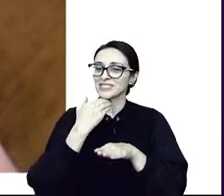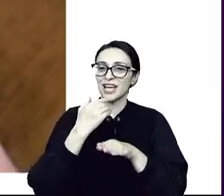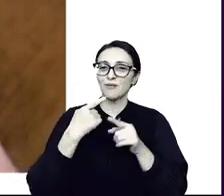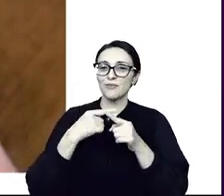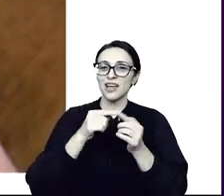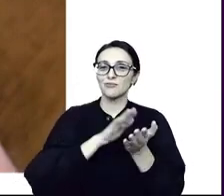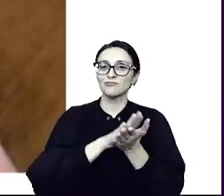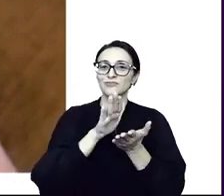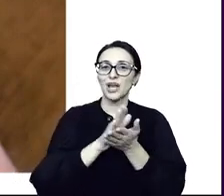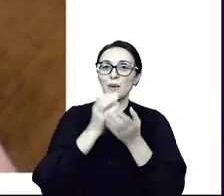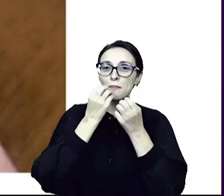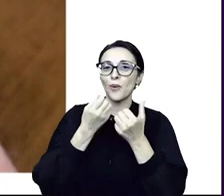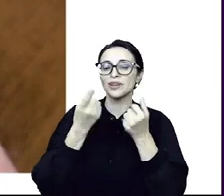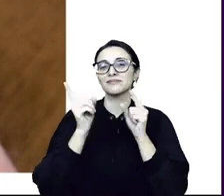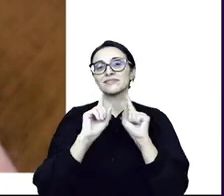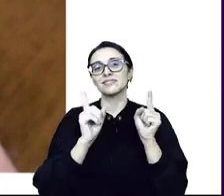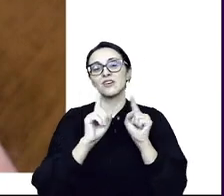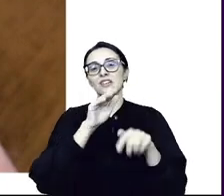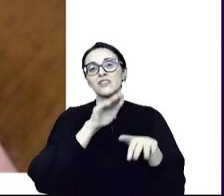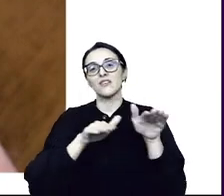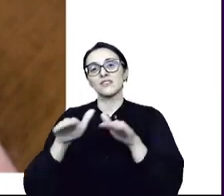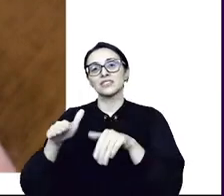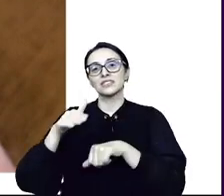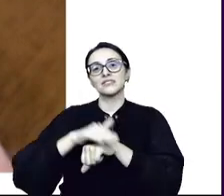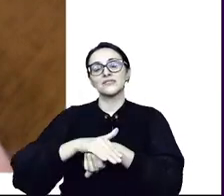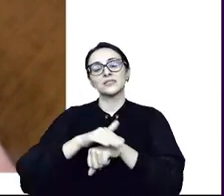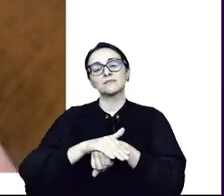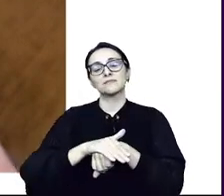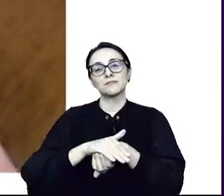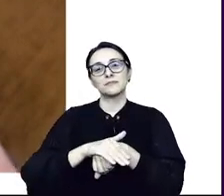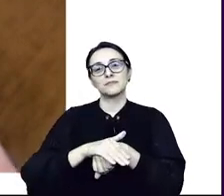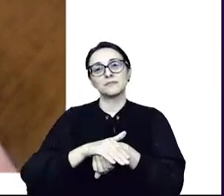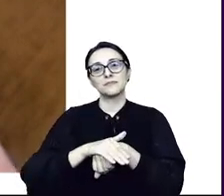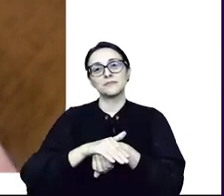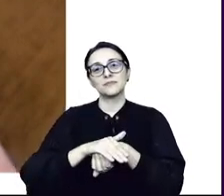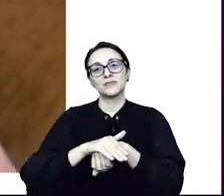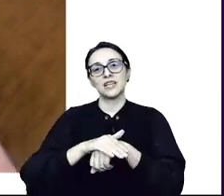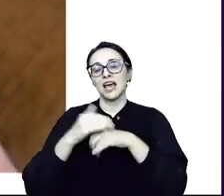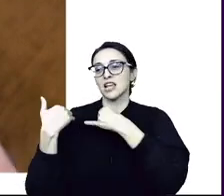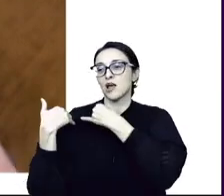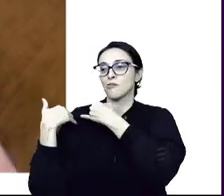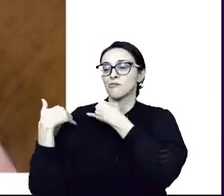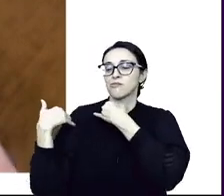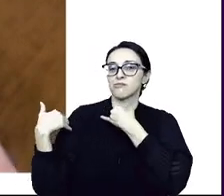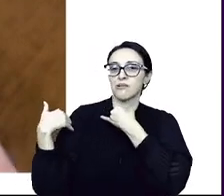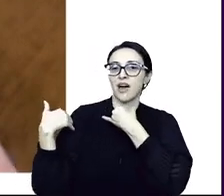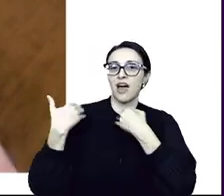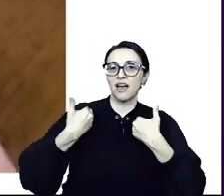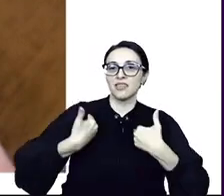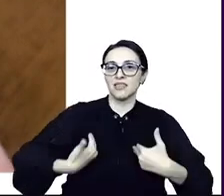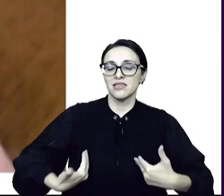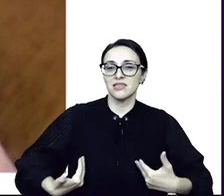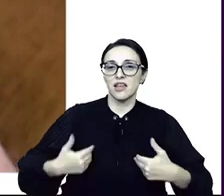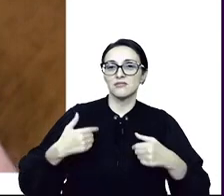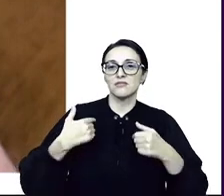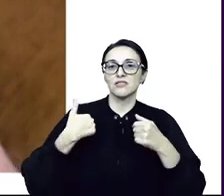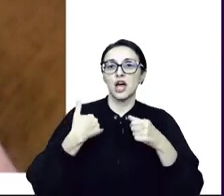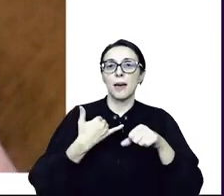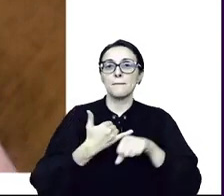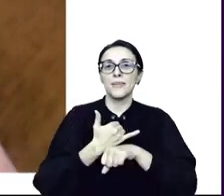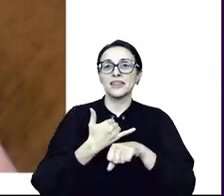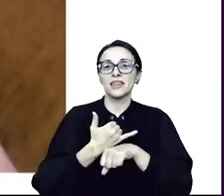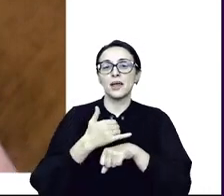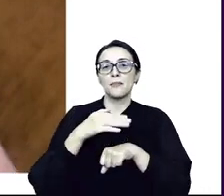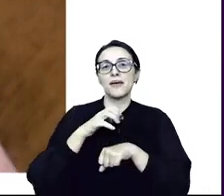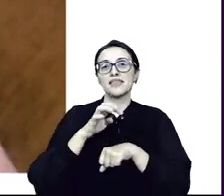literatura que não é tão boa. Talvez eu fizesse uma prótese anatômica usando metalback e